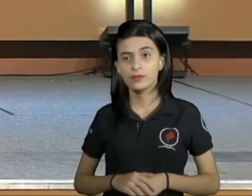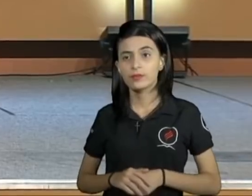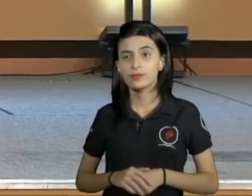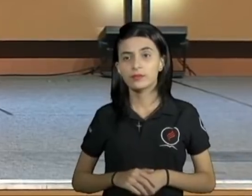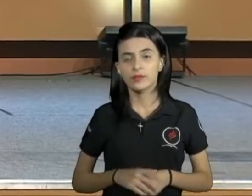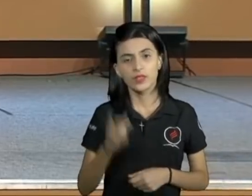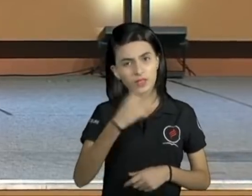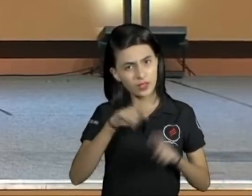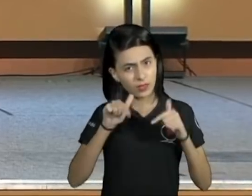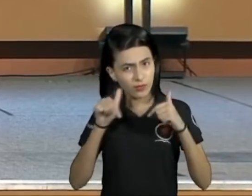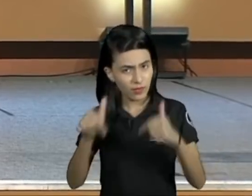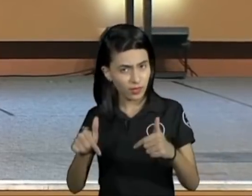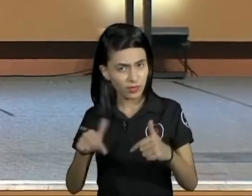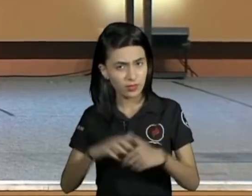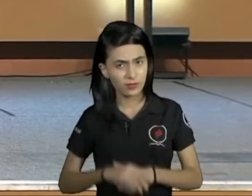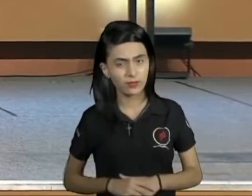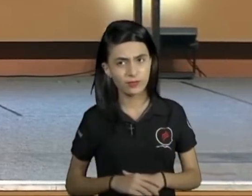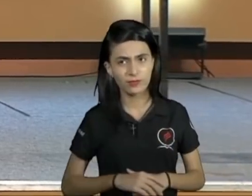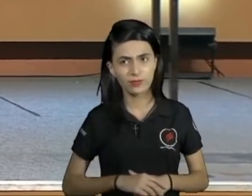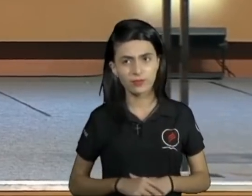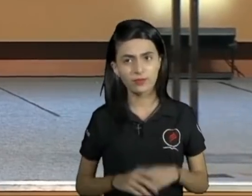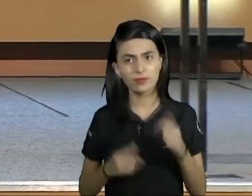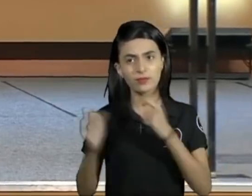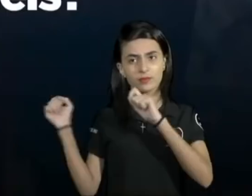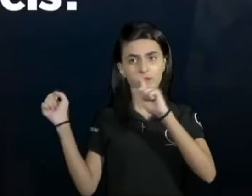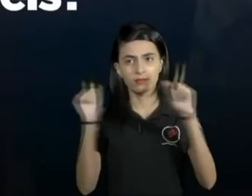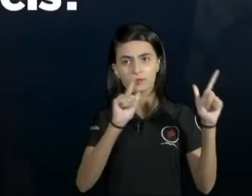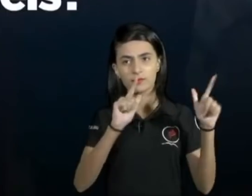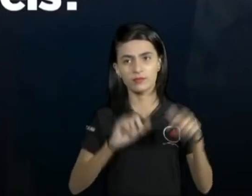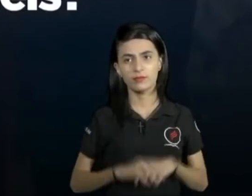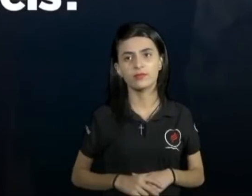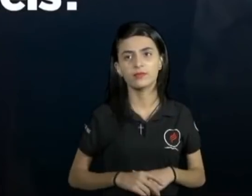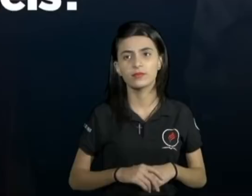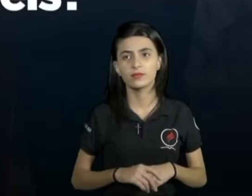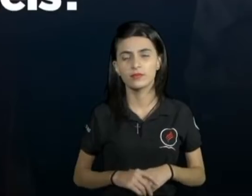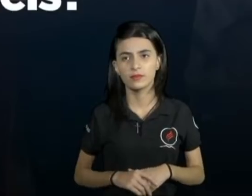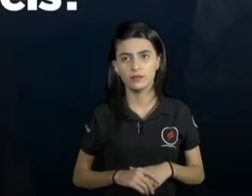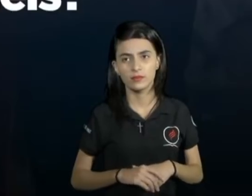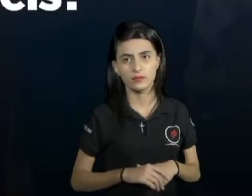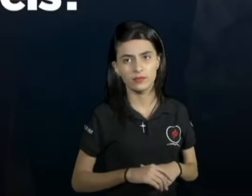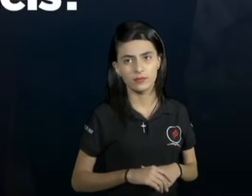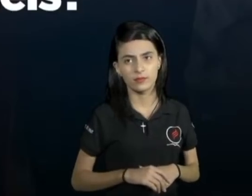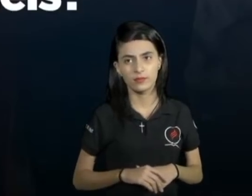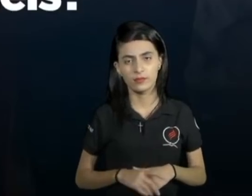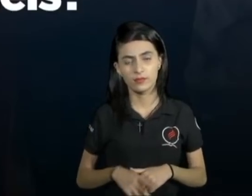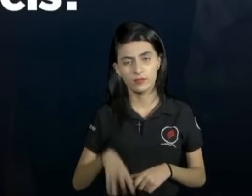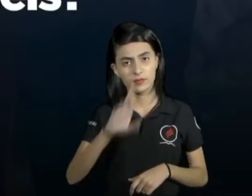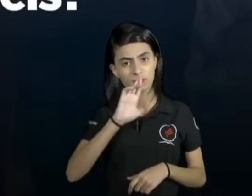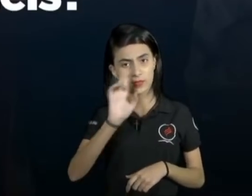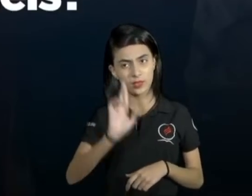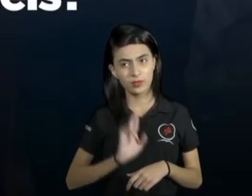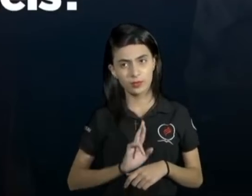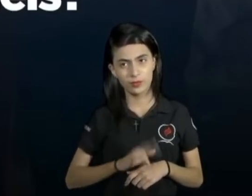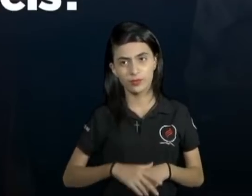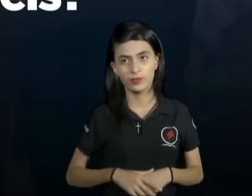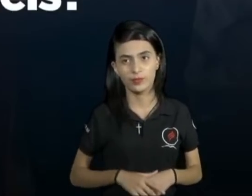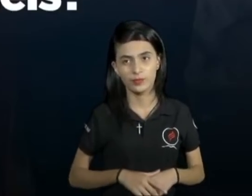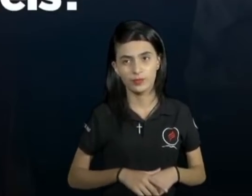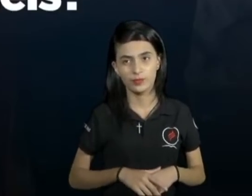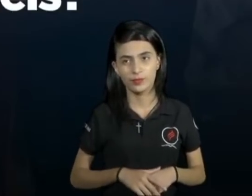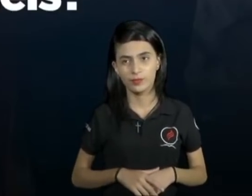você faz isso outra por favor e me responda se